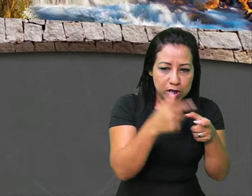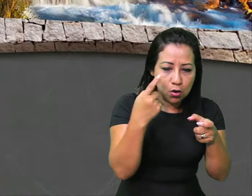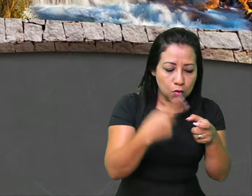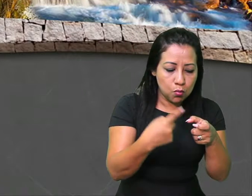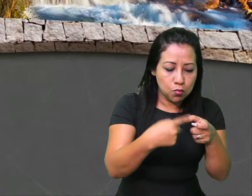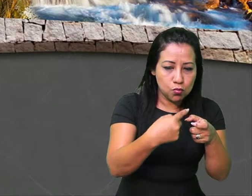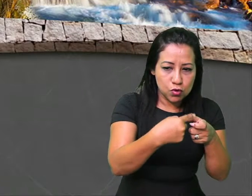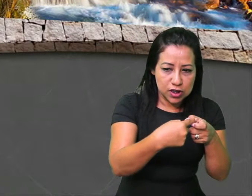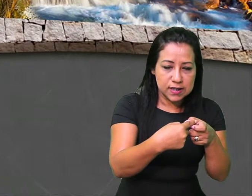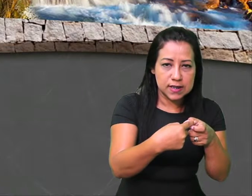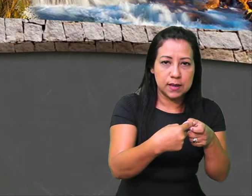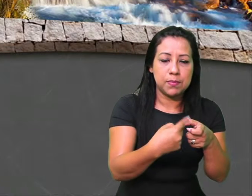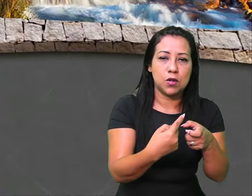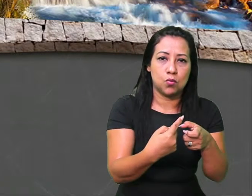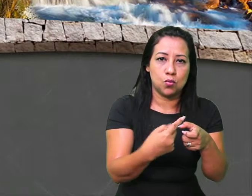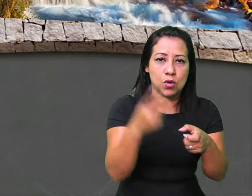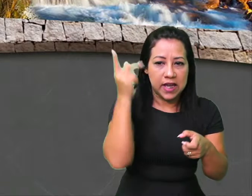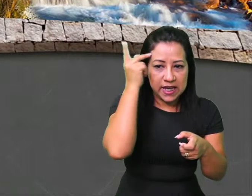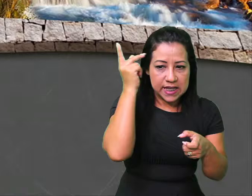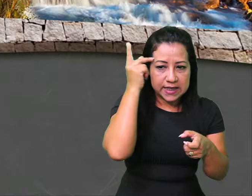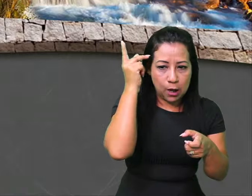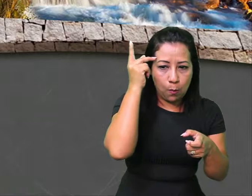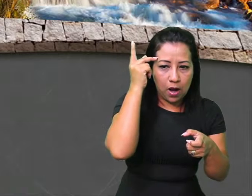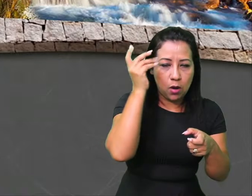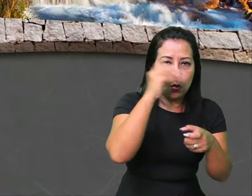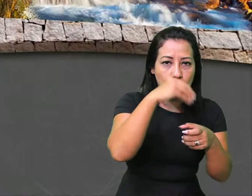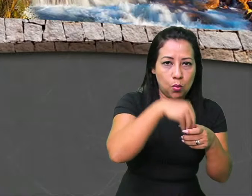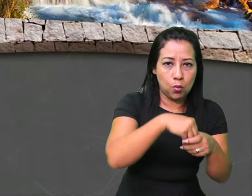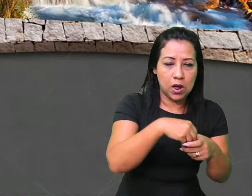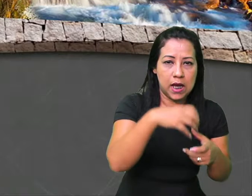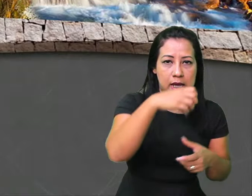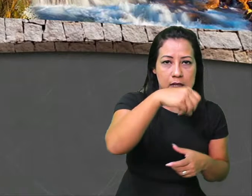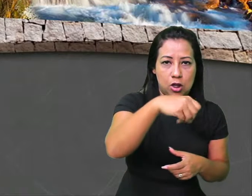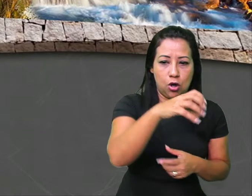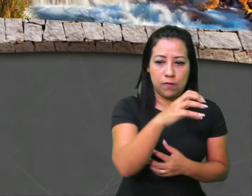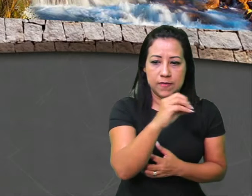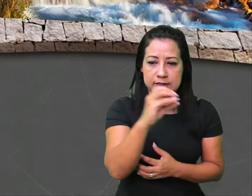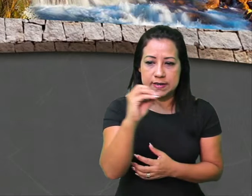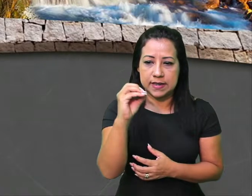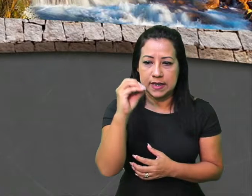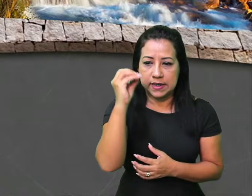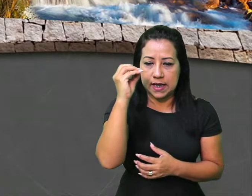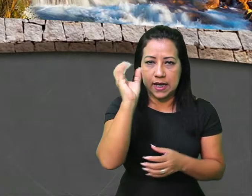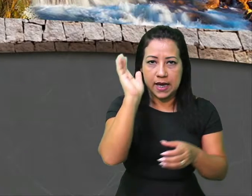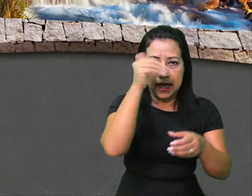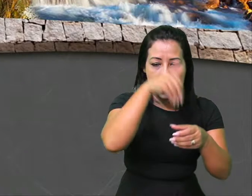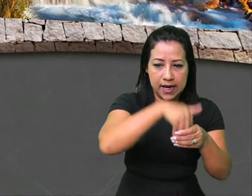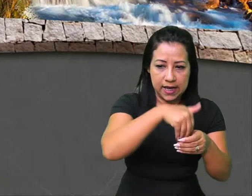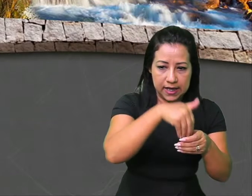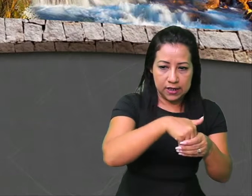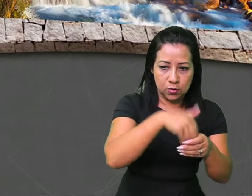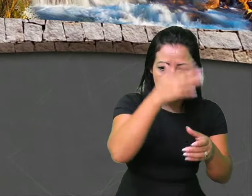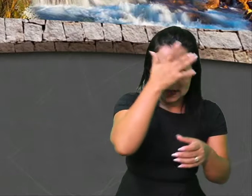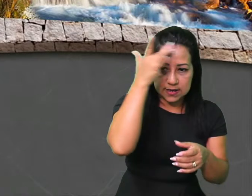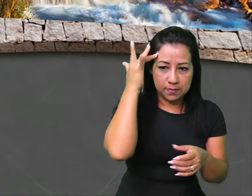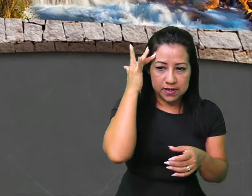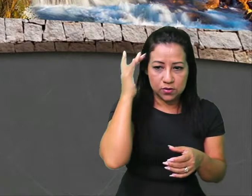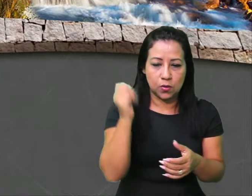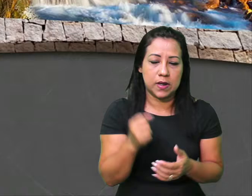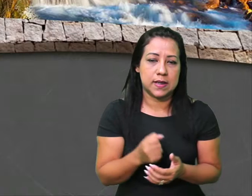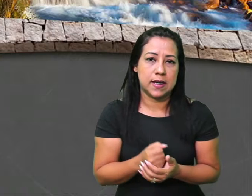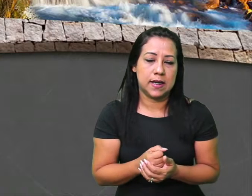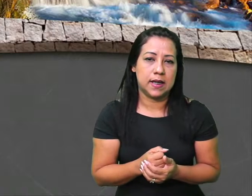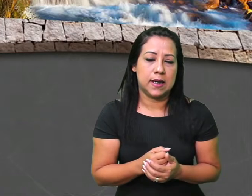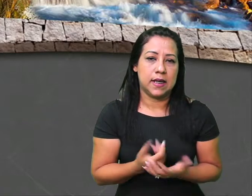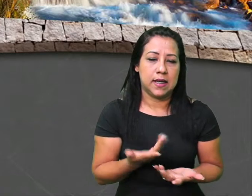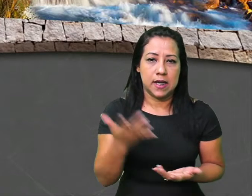Brasil. Ele tem aproximadamente 900 eleitores. Eu falei eleitores, tá? Em termos de